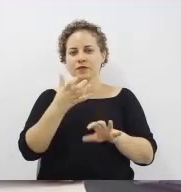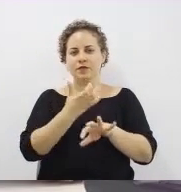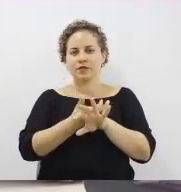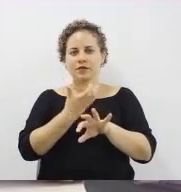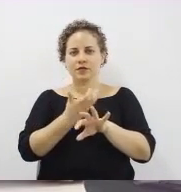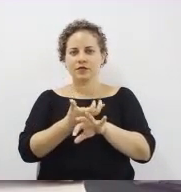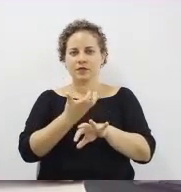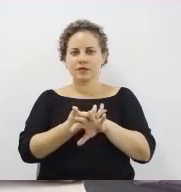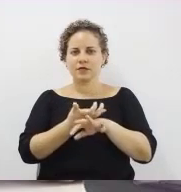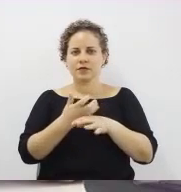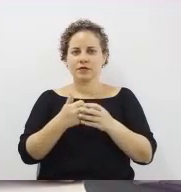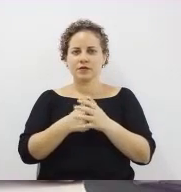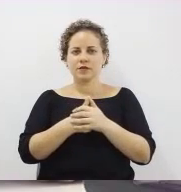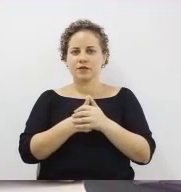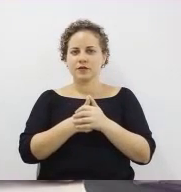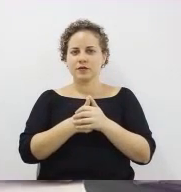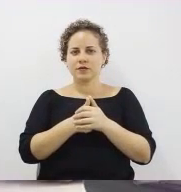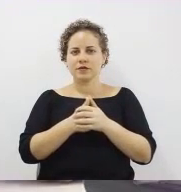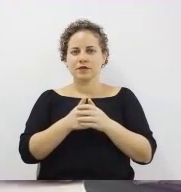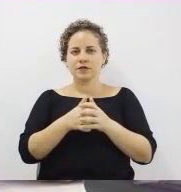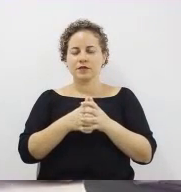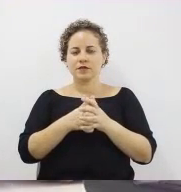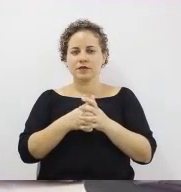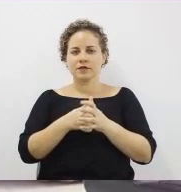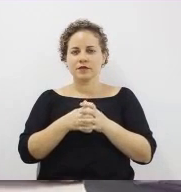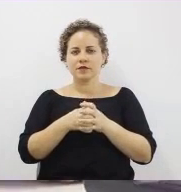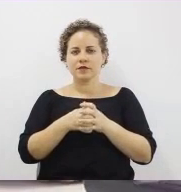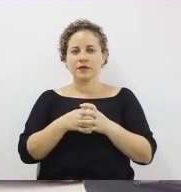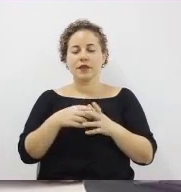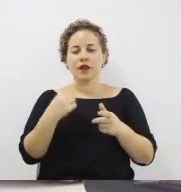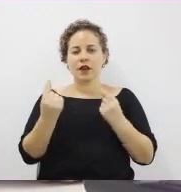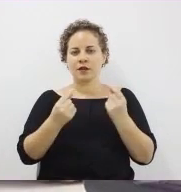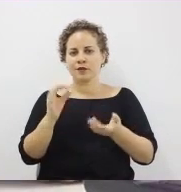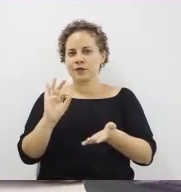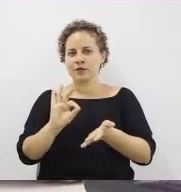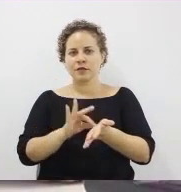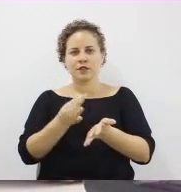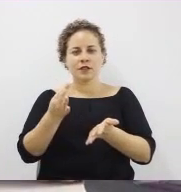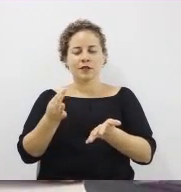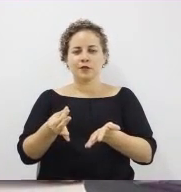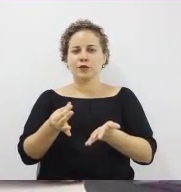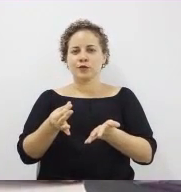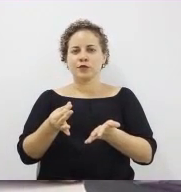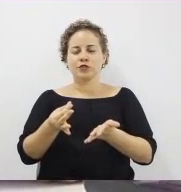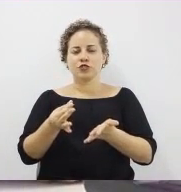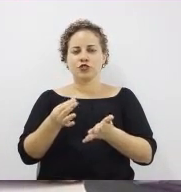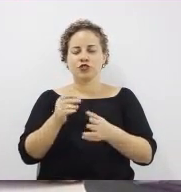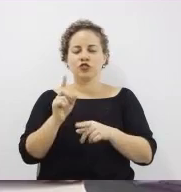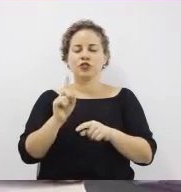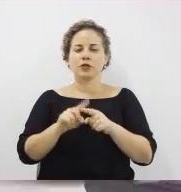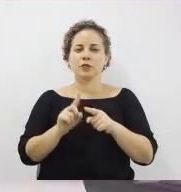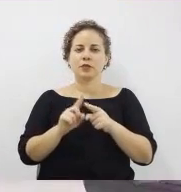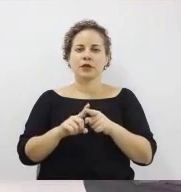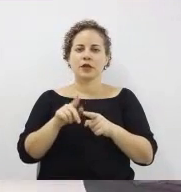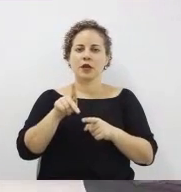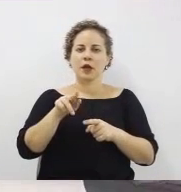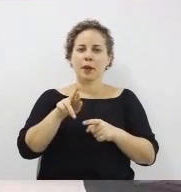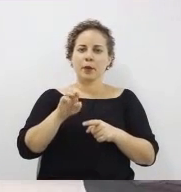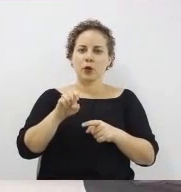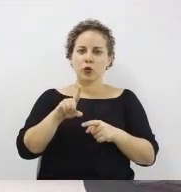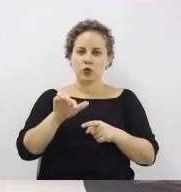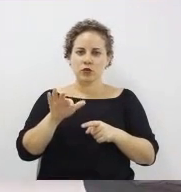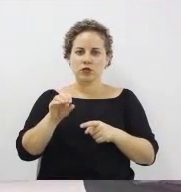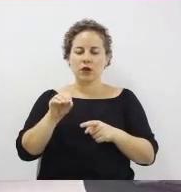essas atividades, nós temos, conforme alguns autores renomados da área de produção e de logística, as